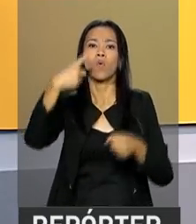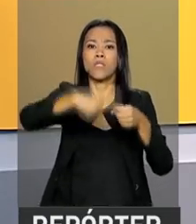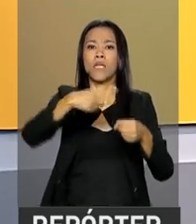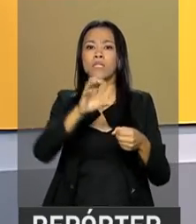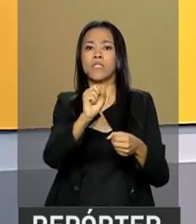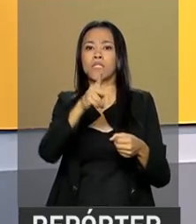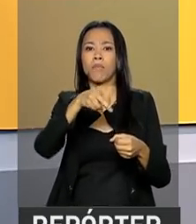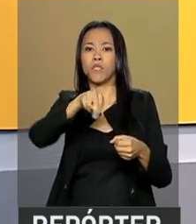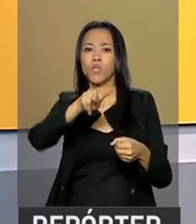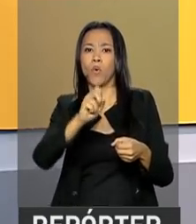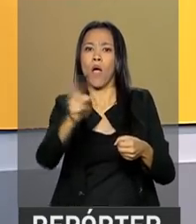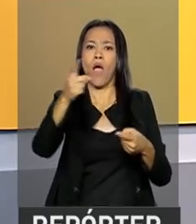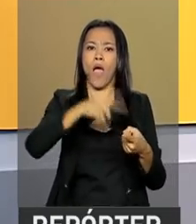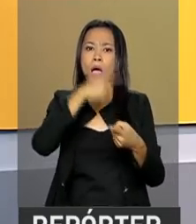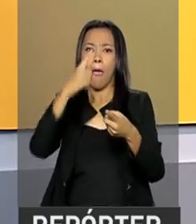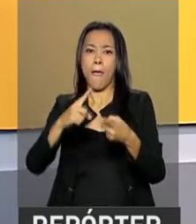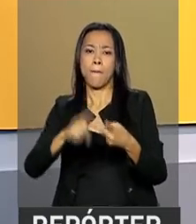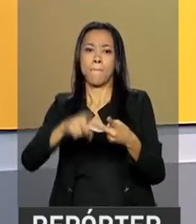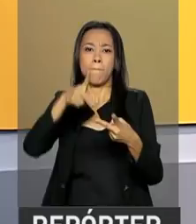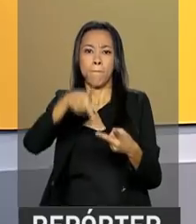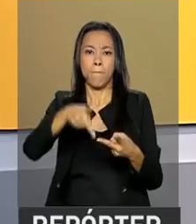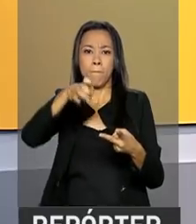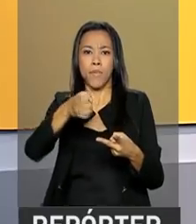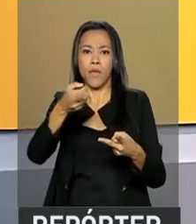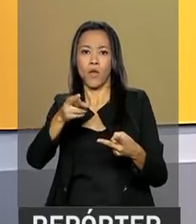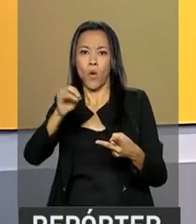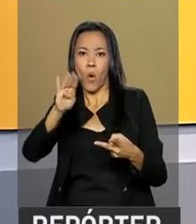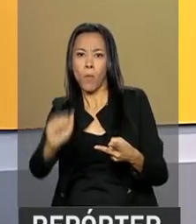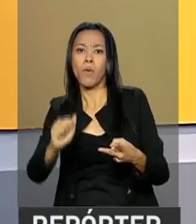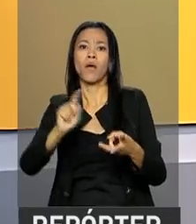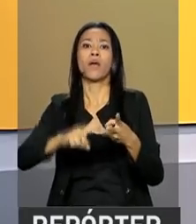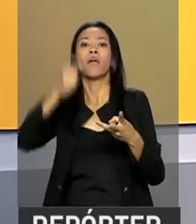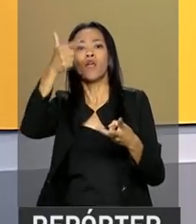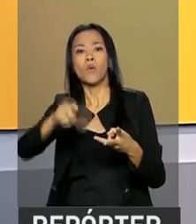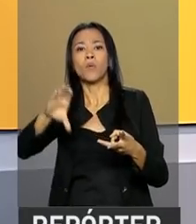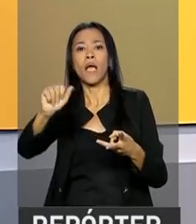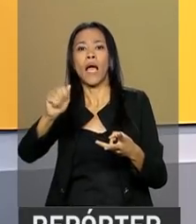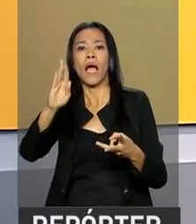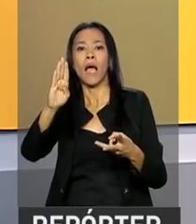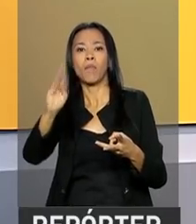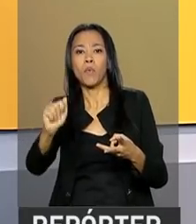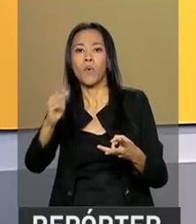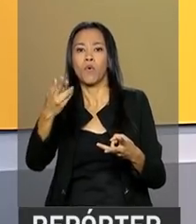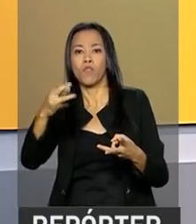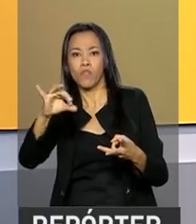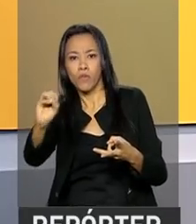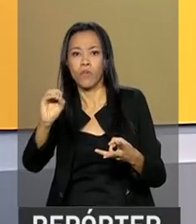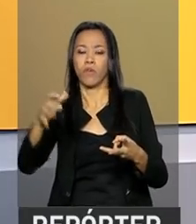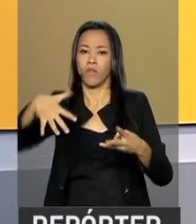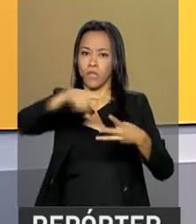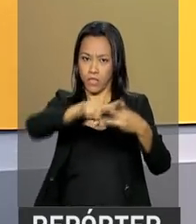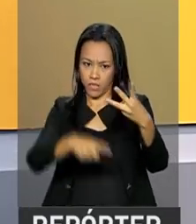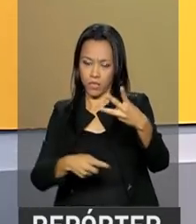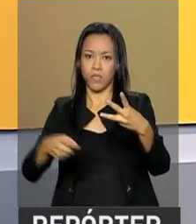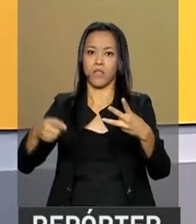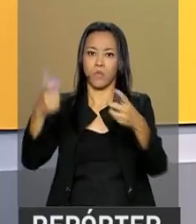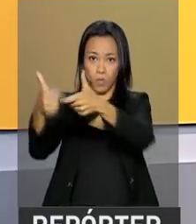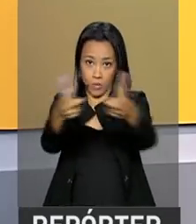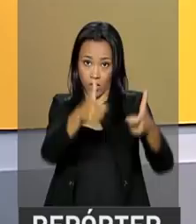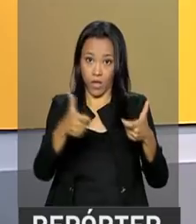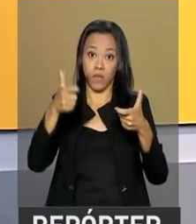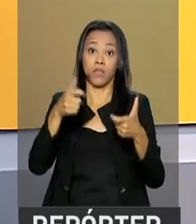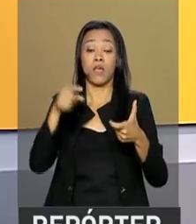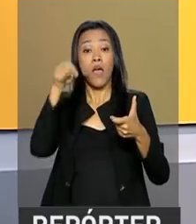peroba e alto de cabo frio central ainda segundo a petrobras essa decisão